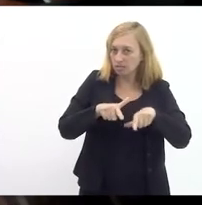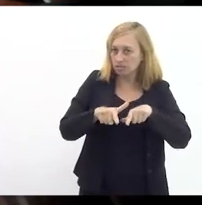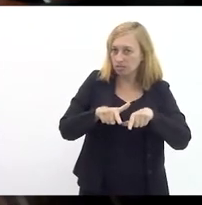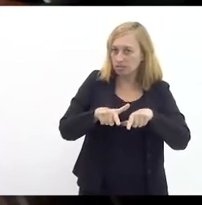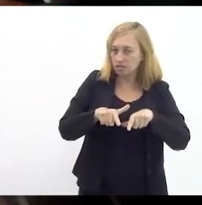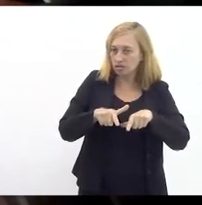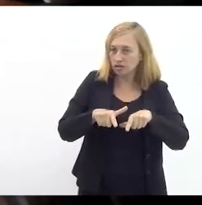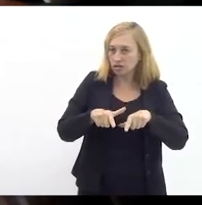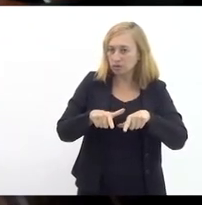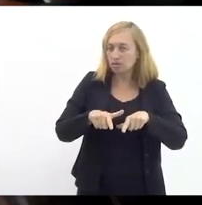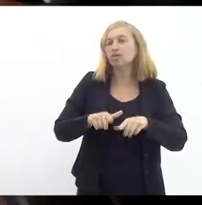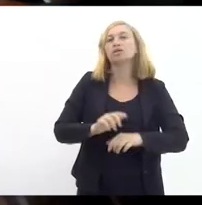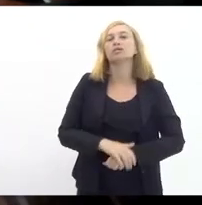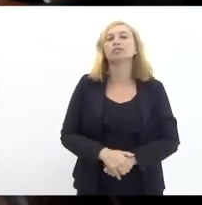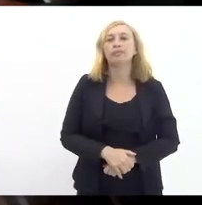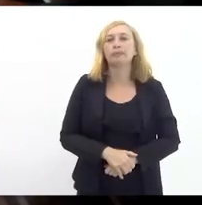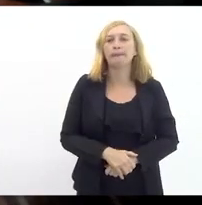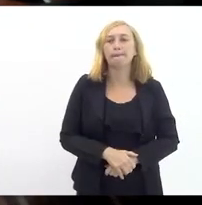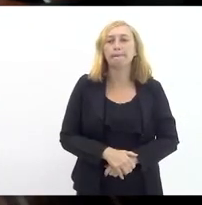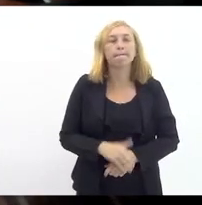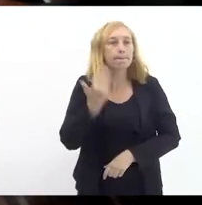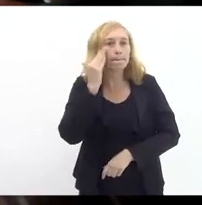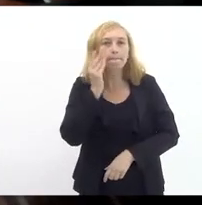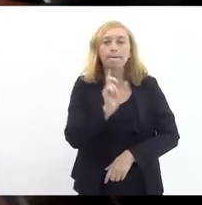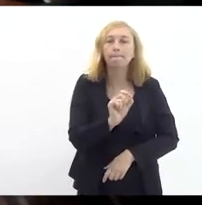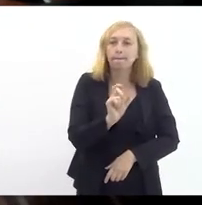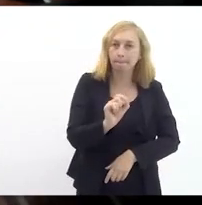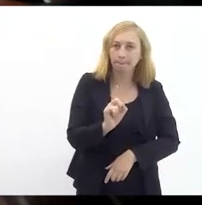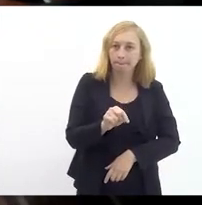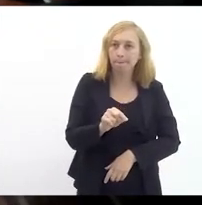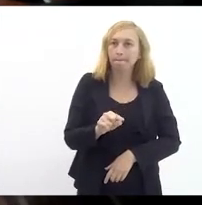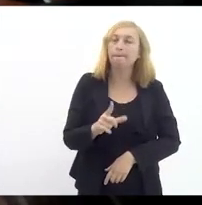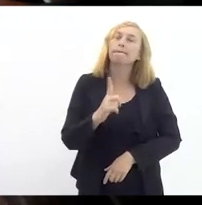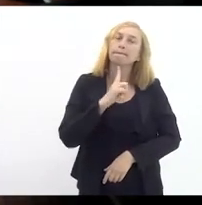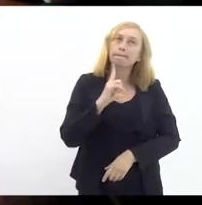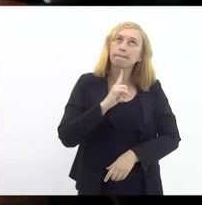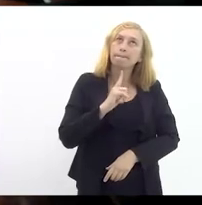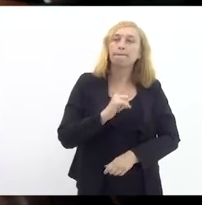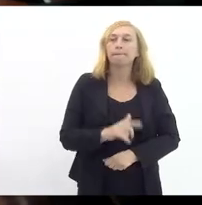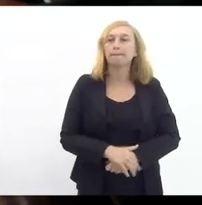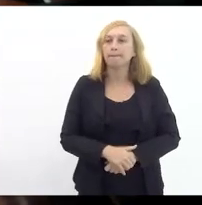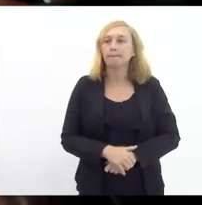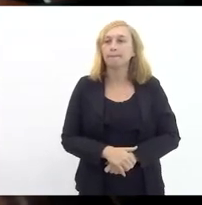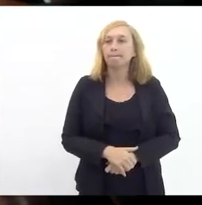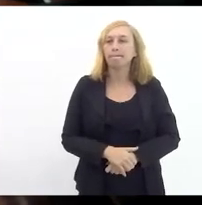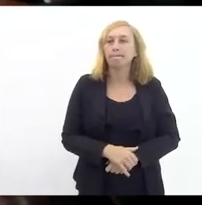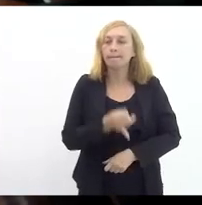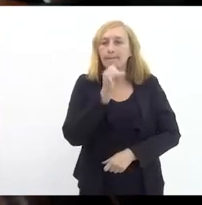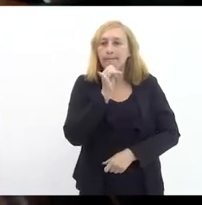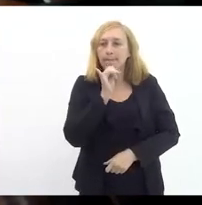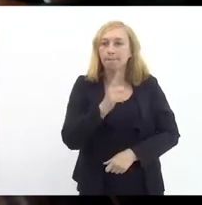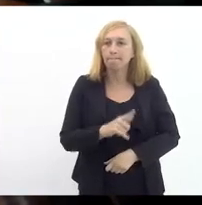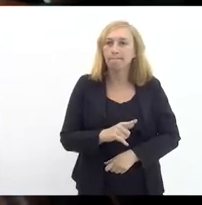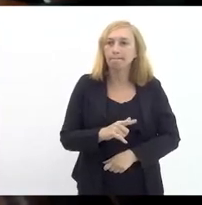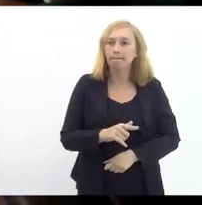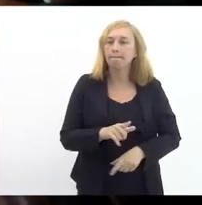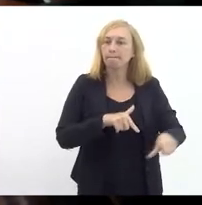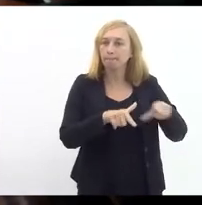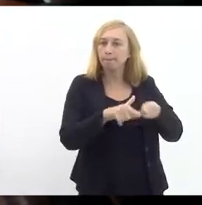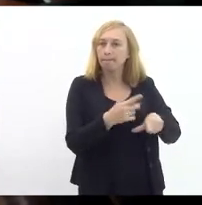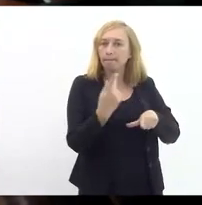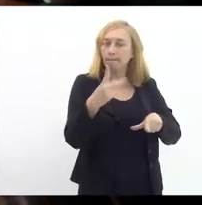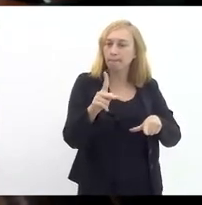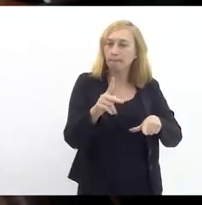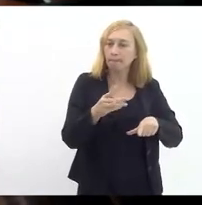para um ente público. E aí o entendimento é, se você tem algo, você tem, por exemplo, um serviço seu e